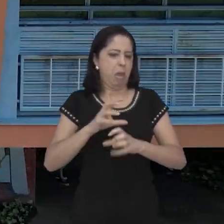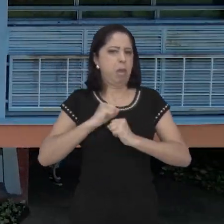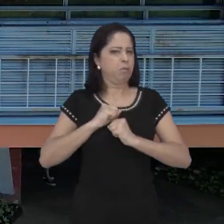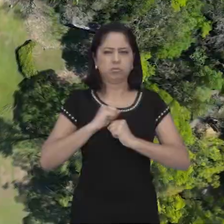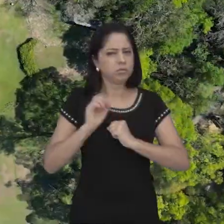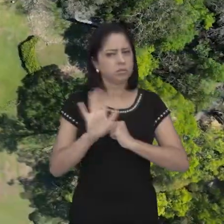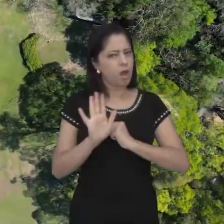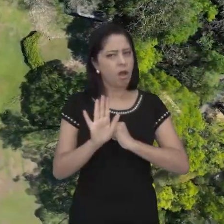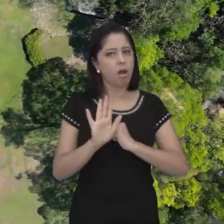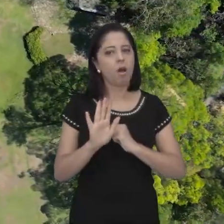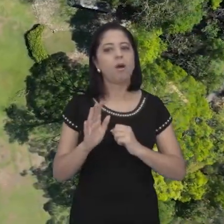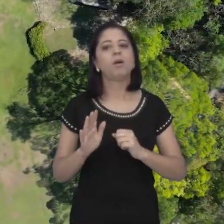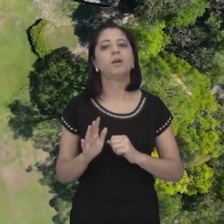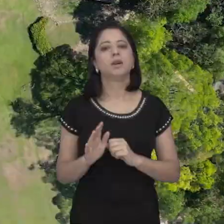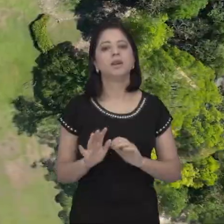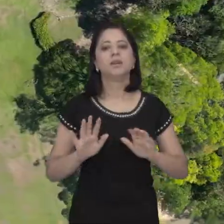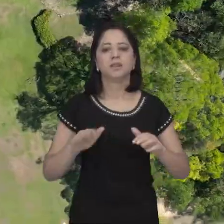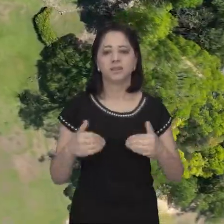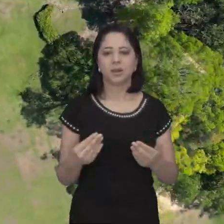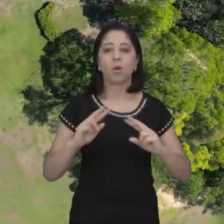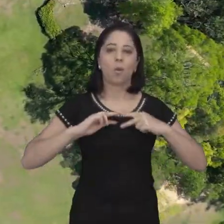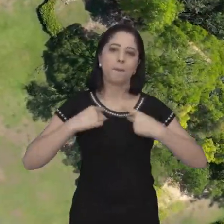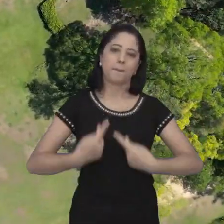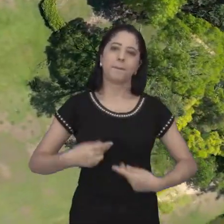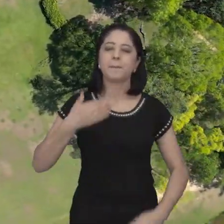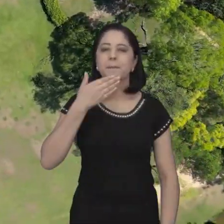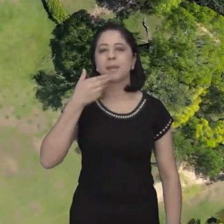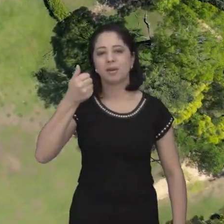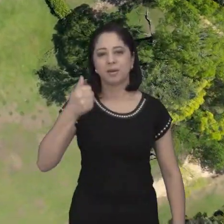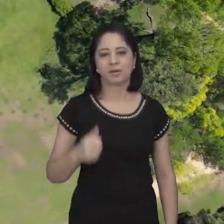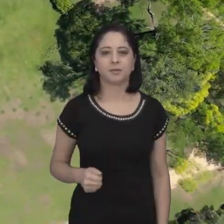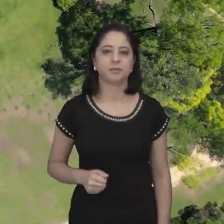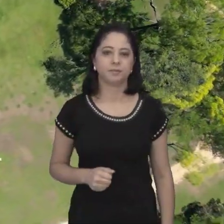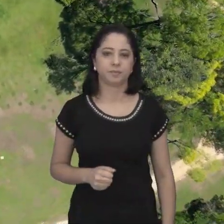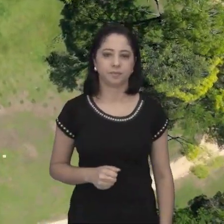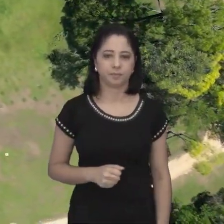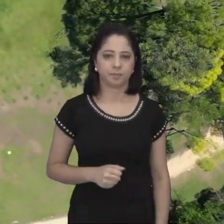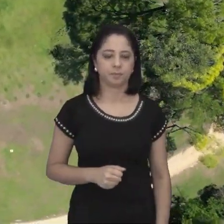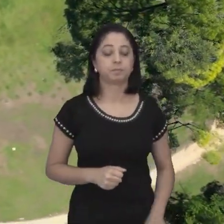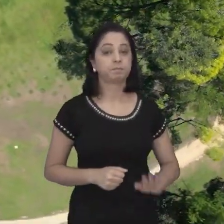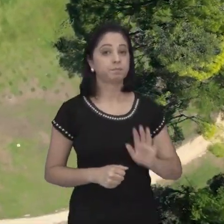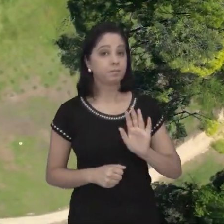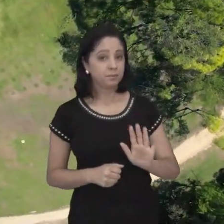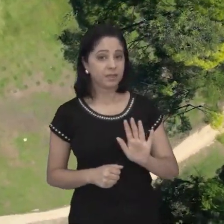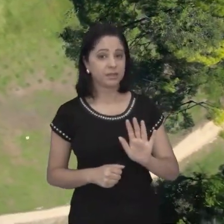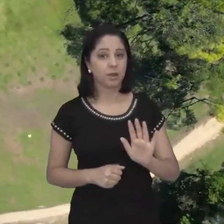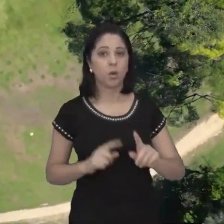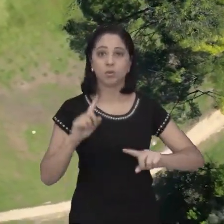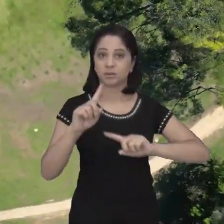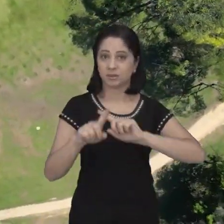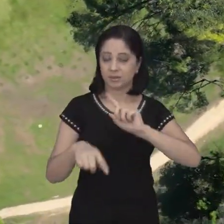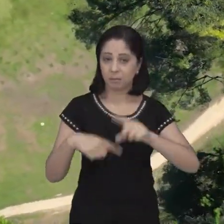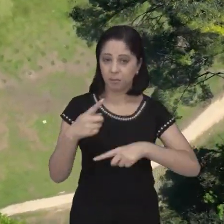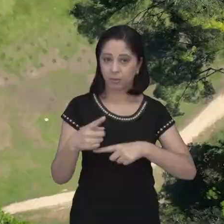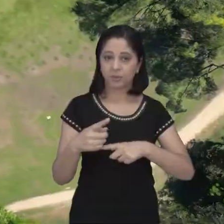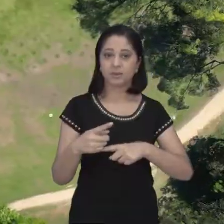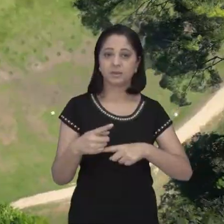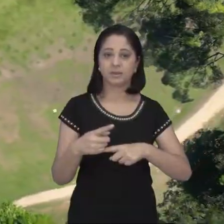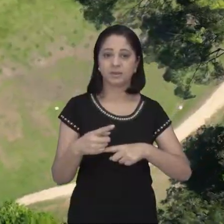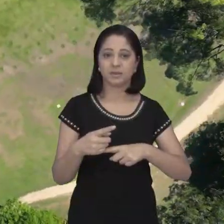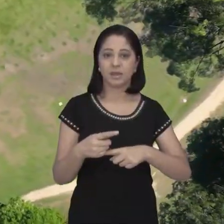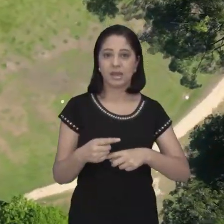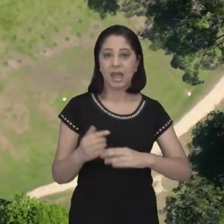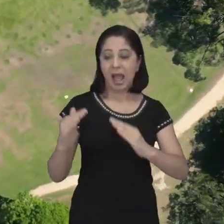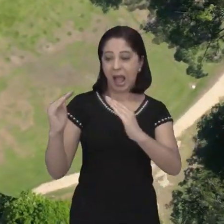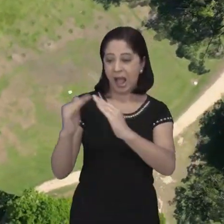excelência, com paisagismo de excelência. Você tem aí um casamento entre o paisagista e os arquitetos